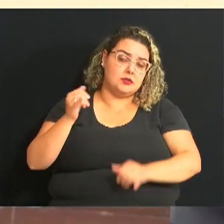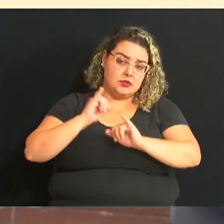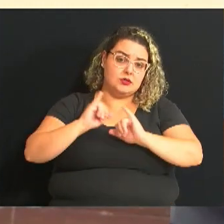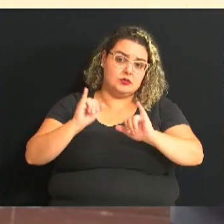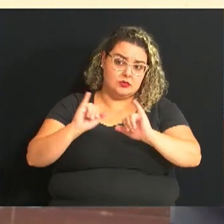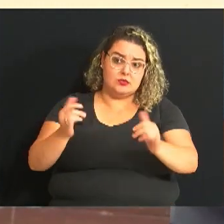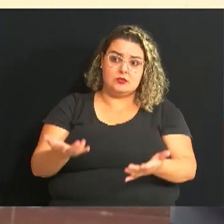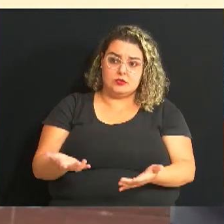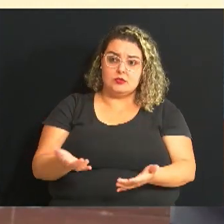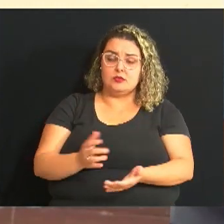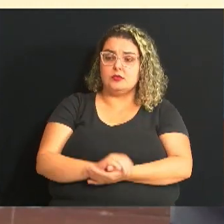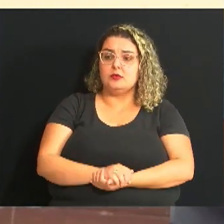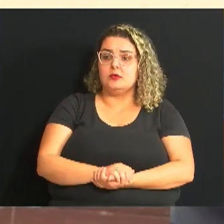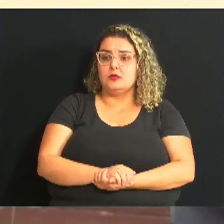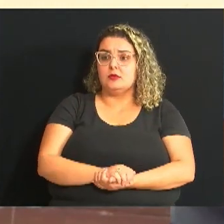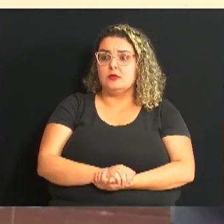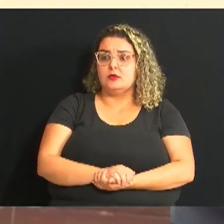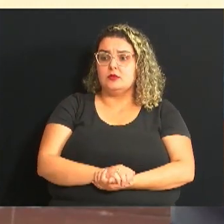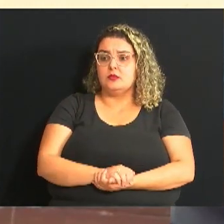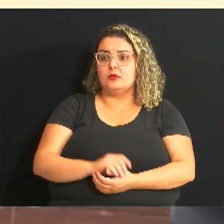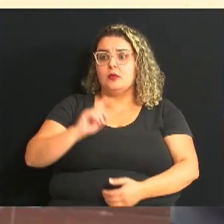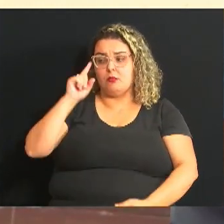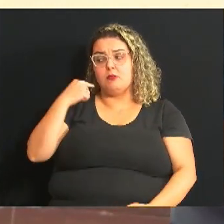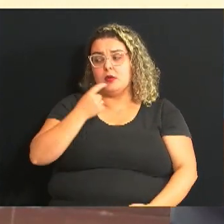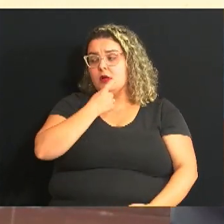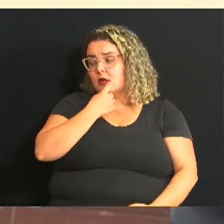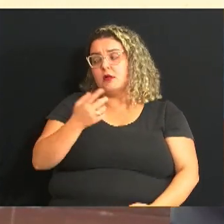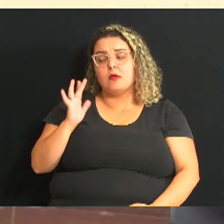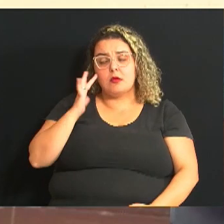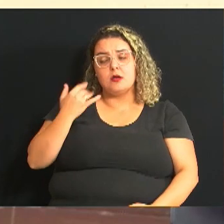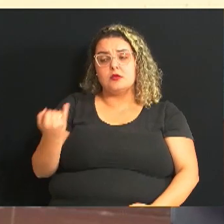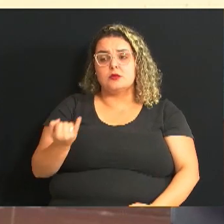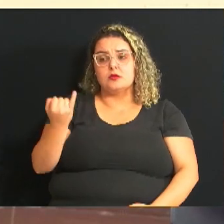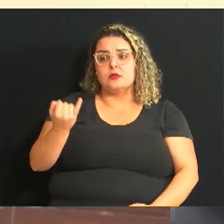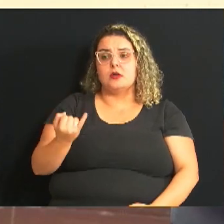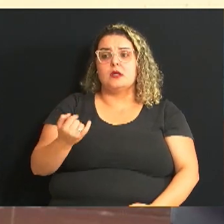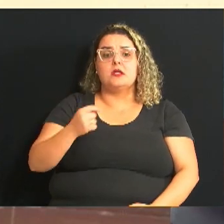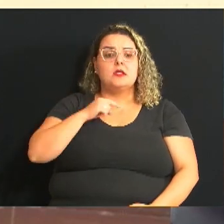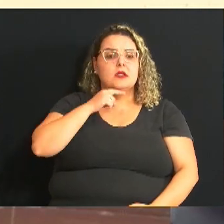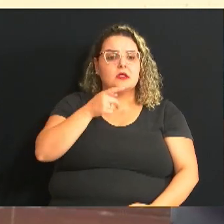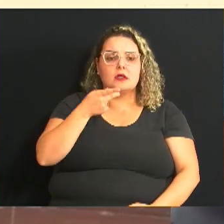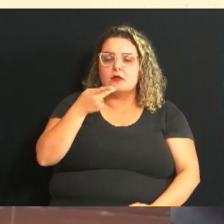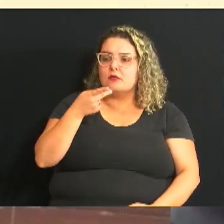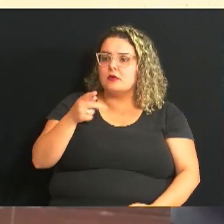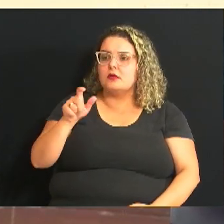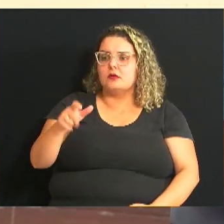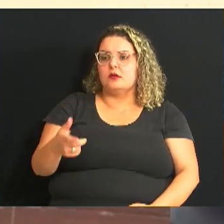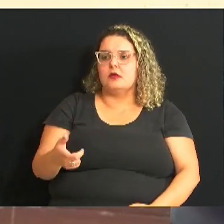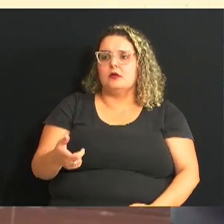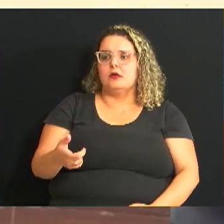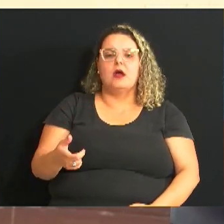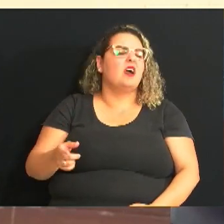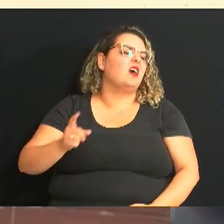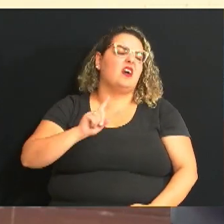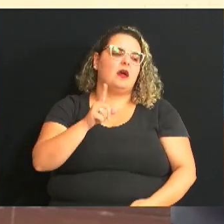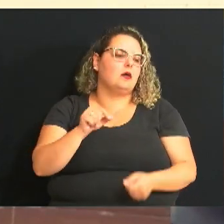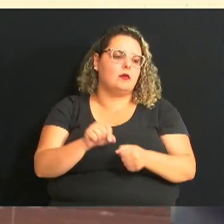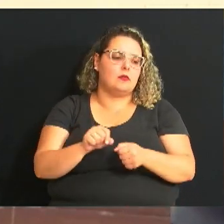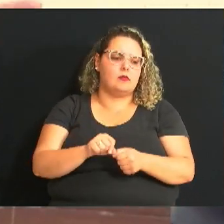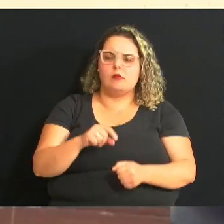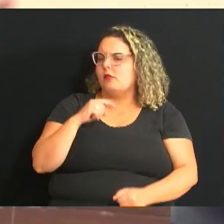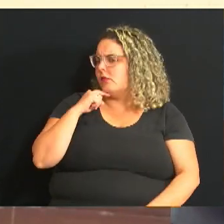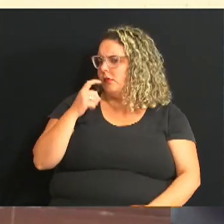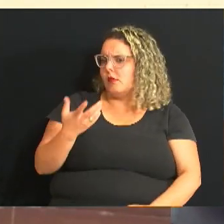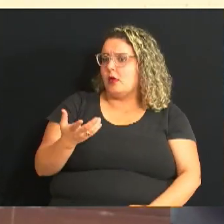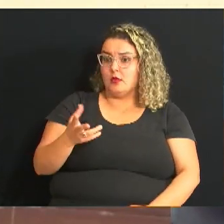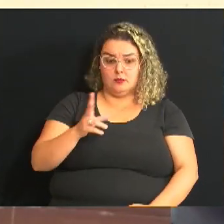Mirna? Porque o que eu vejo, assim, ninguém que eu falei até hoje falou, não vou fazer. Sim. Ninguém. Todo mundo, não,